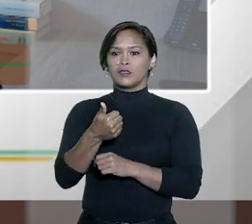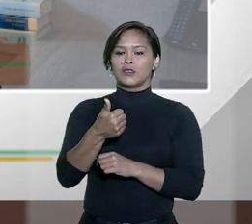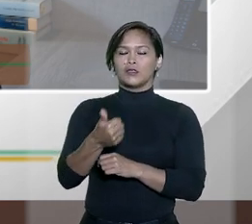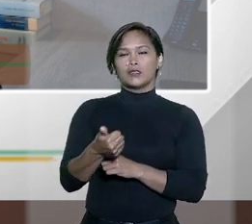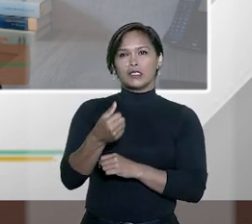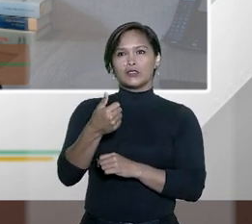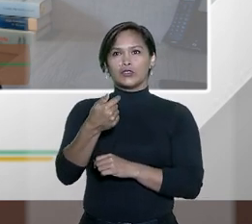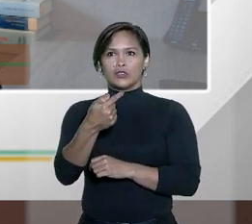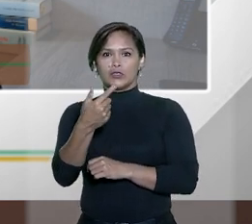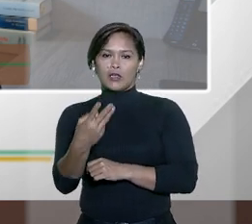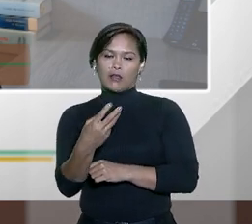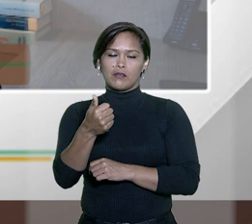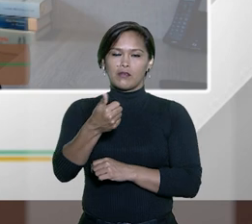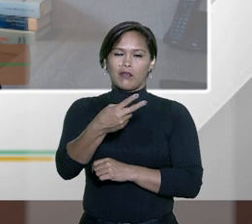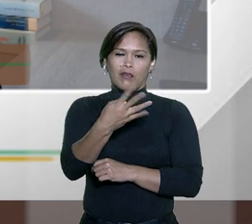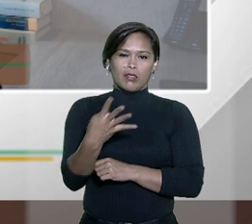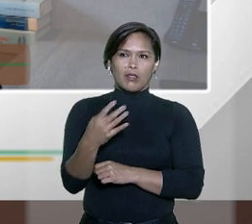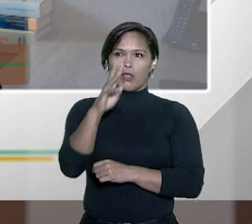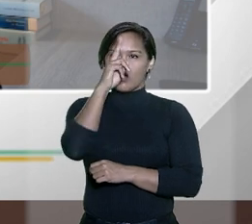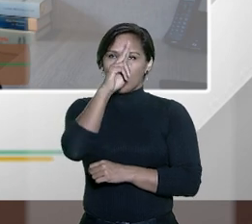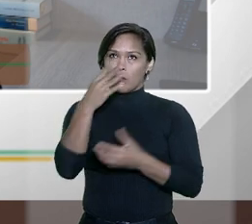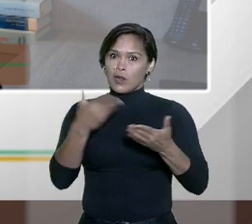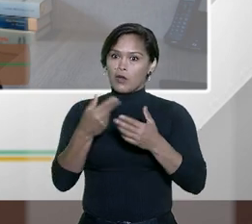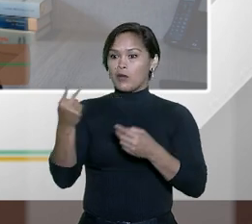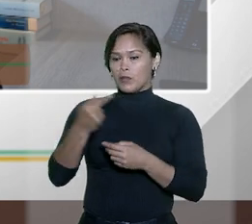ou a 113 ou a 114, não me recordo,